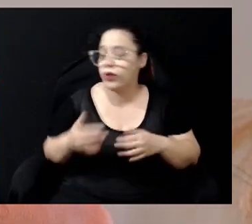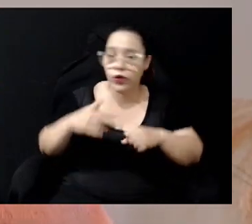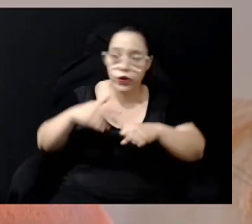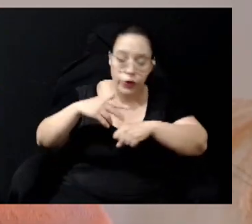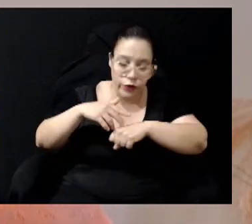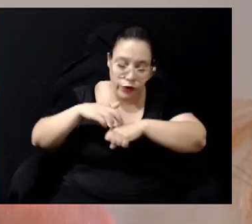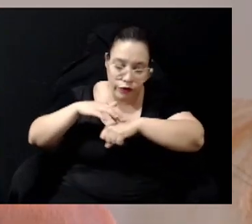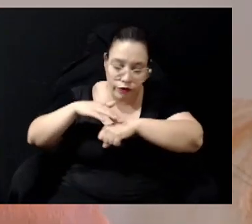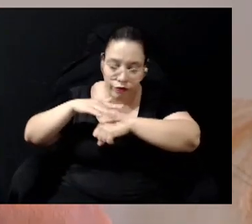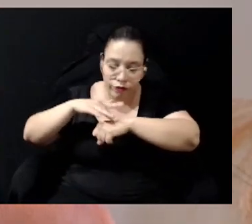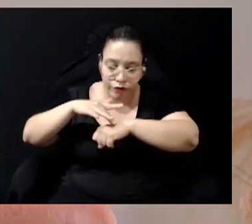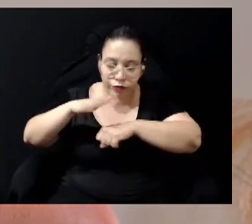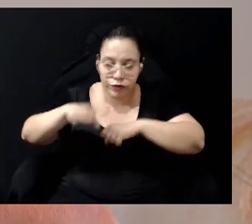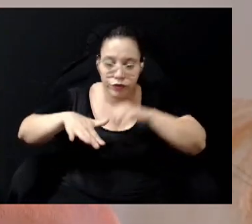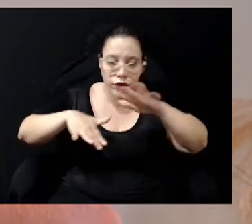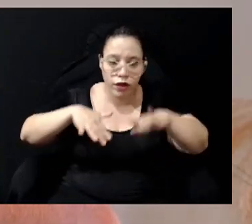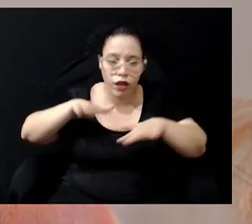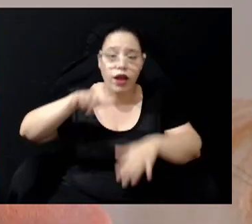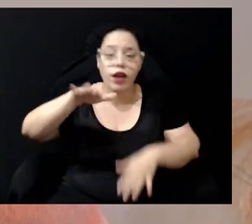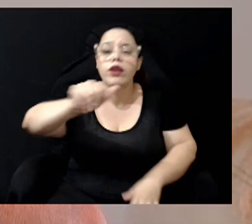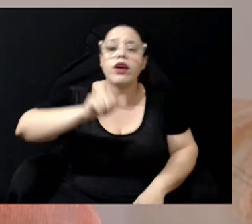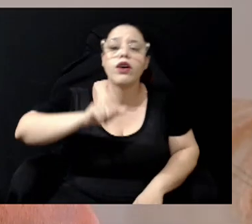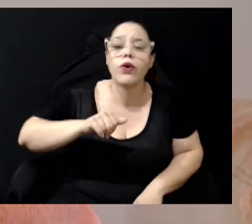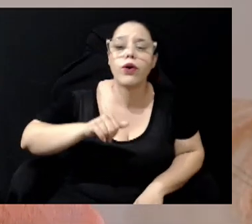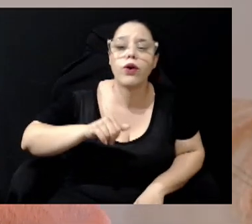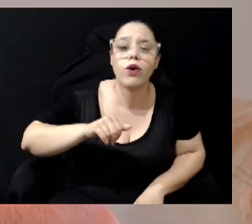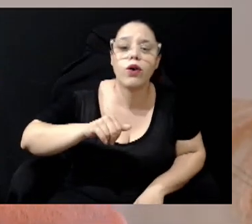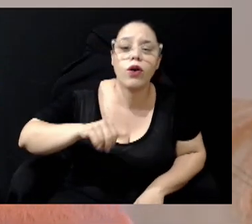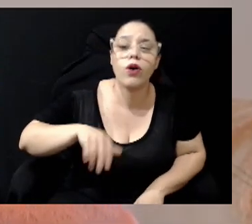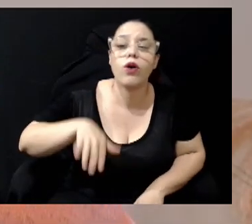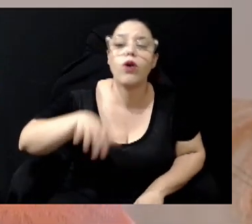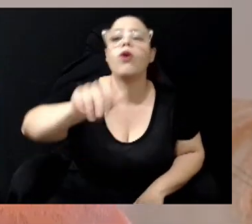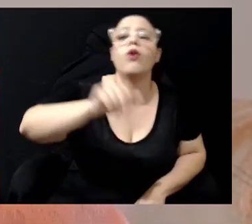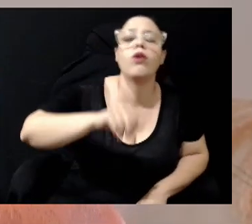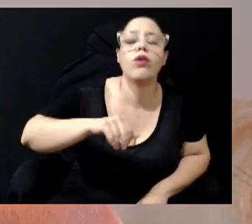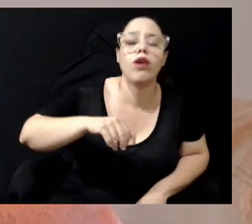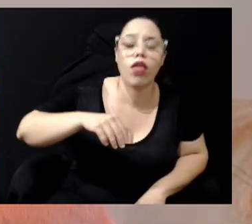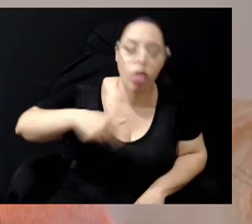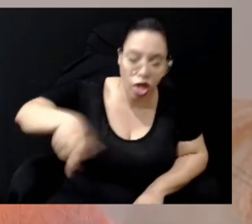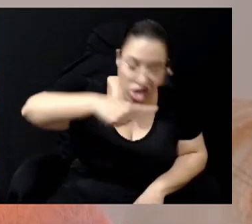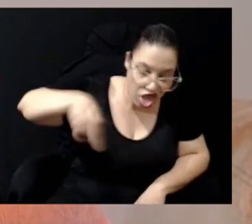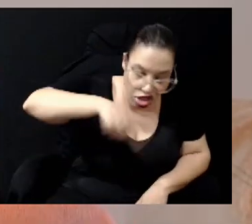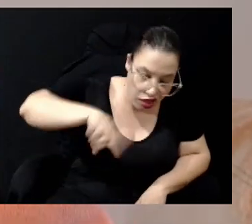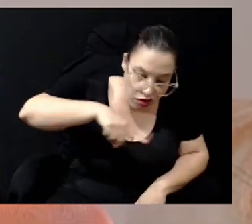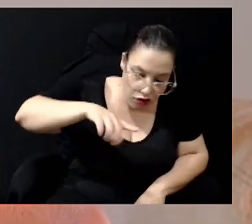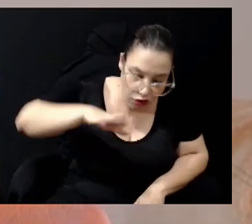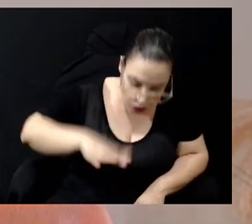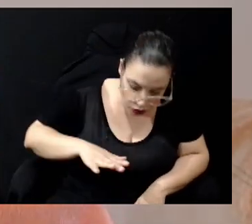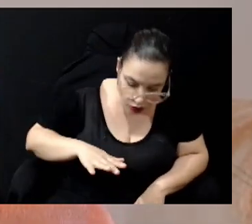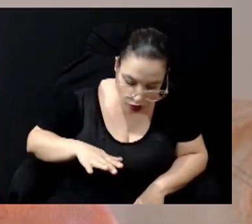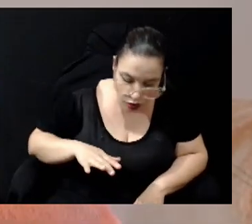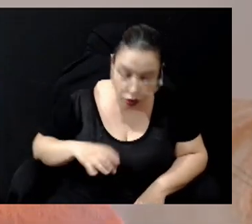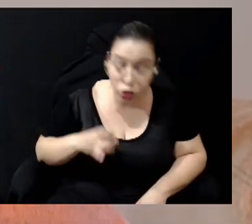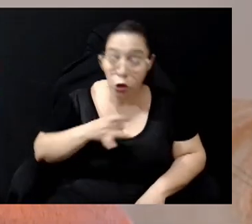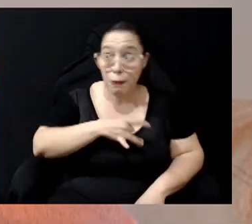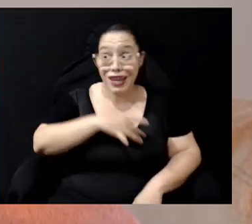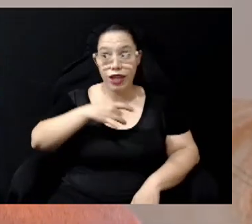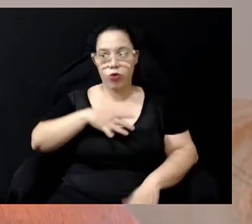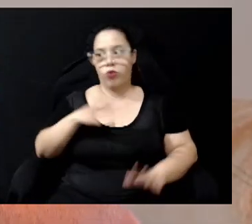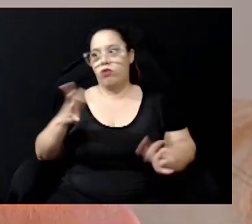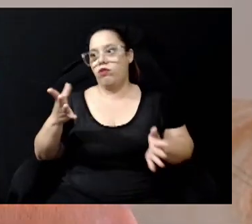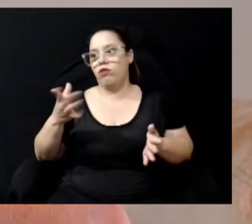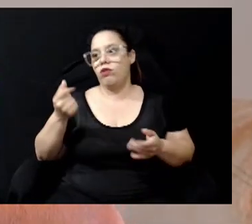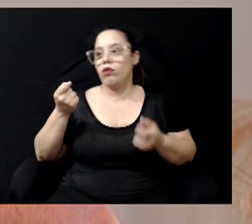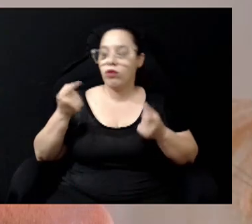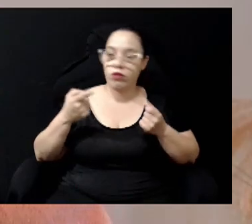ela não vinha, ela ficava rodando, parava. Então, assim, muitos sinais de medo, né? De alguma coisa, talvez, que ela tenha